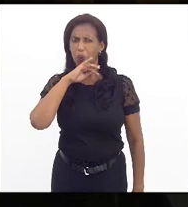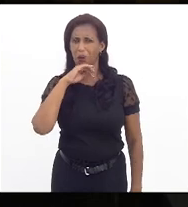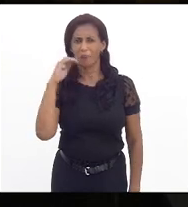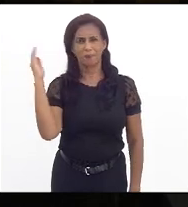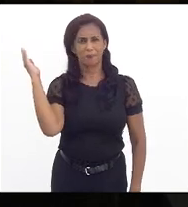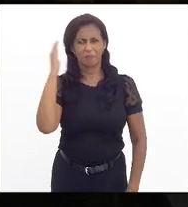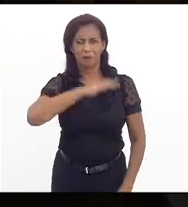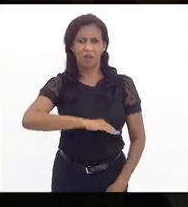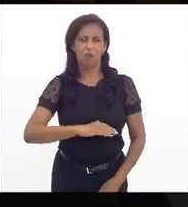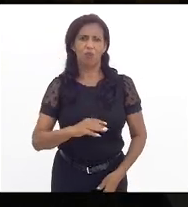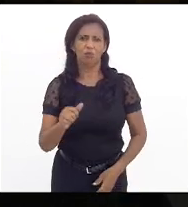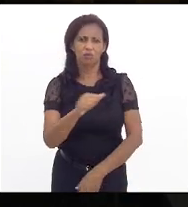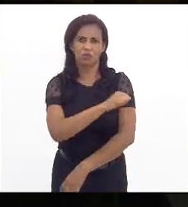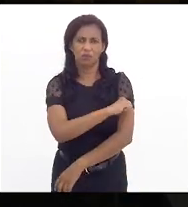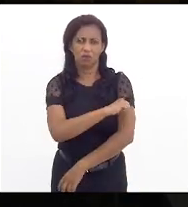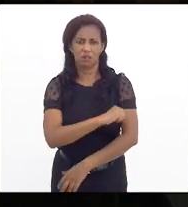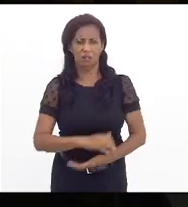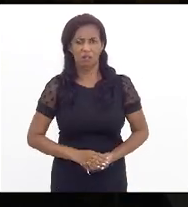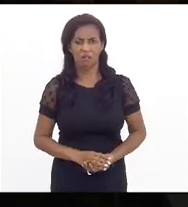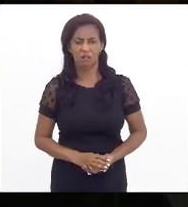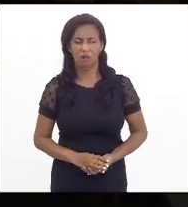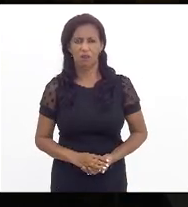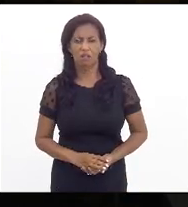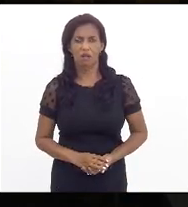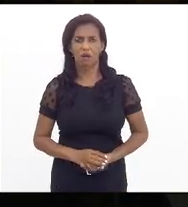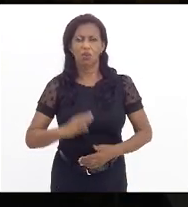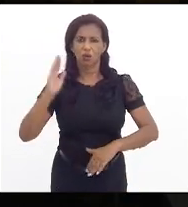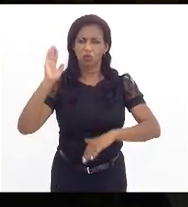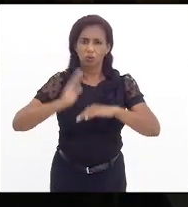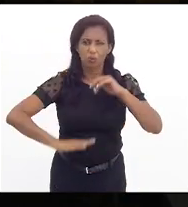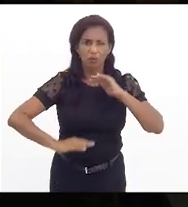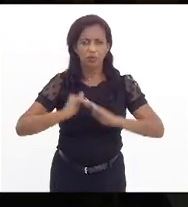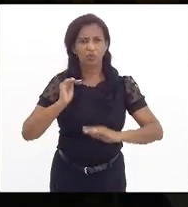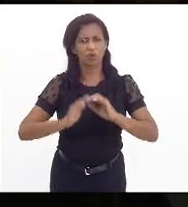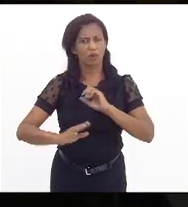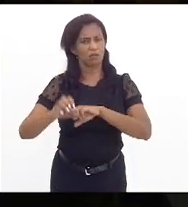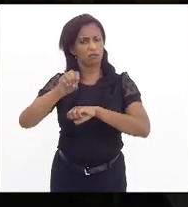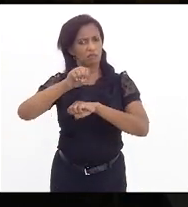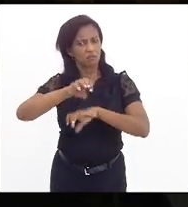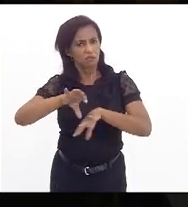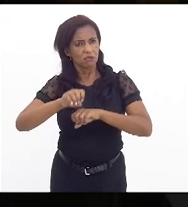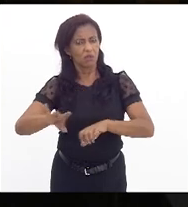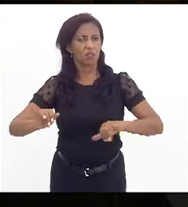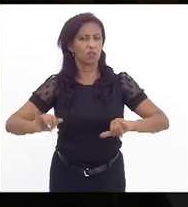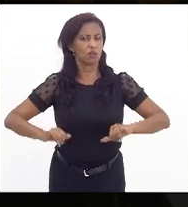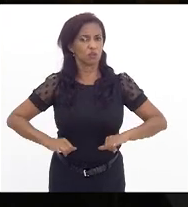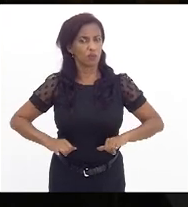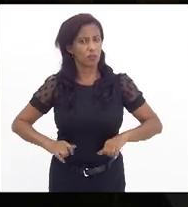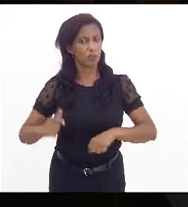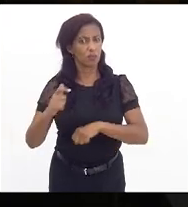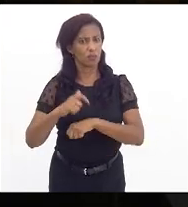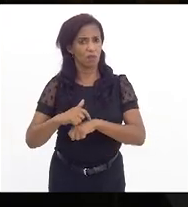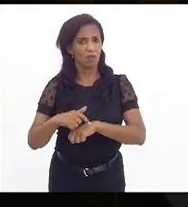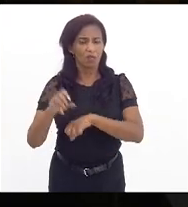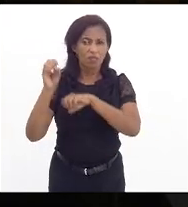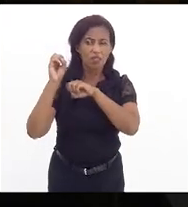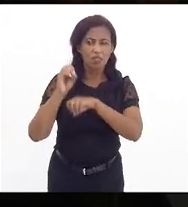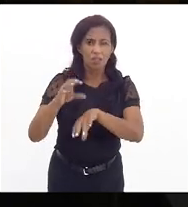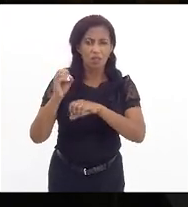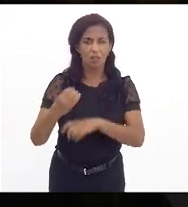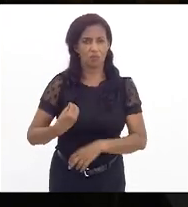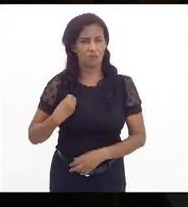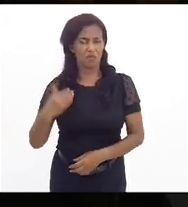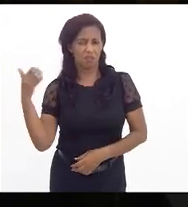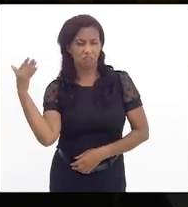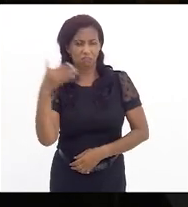nossos estudantes, é cruel com os profissionais da educação que estão sofrendo nesse momento, dando aula presencial